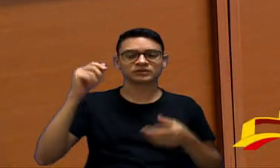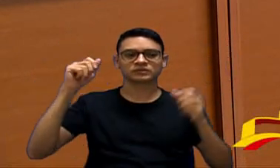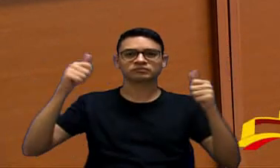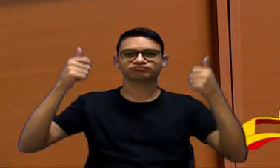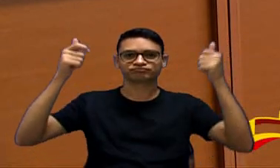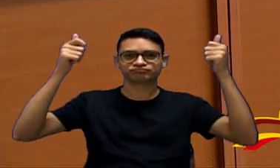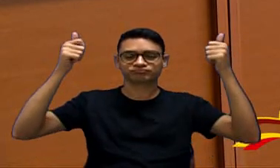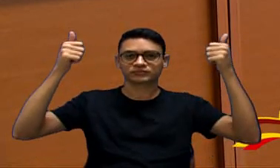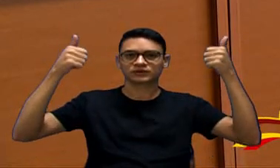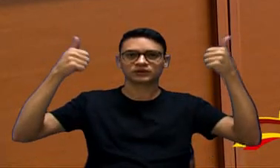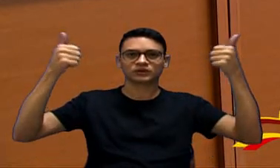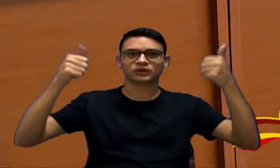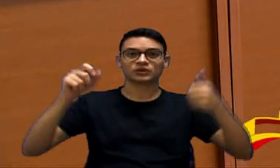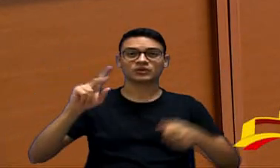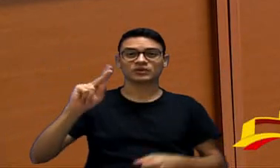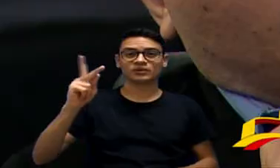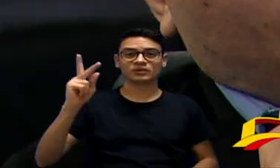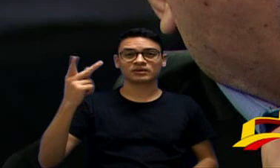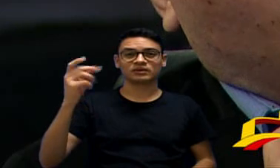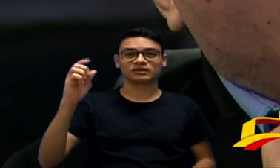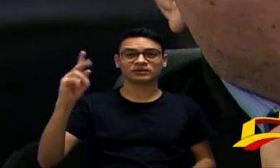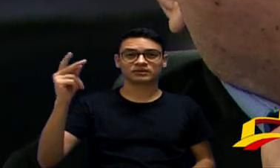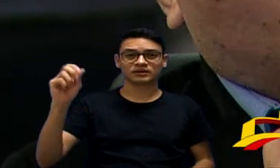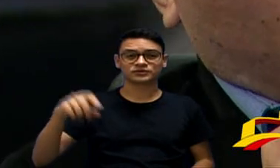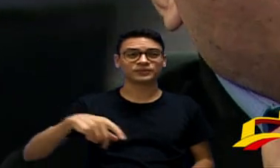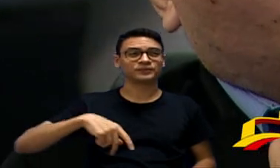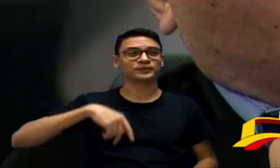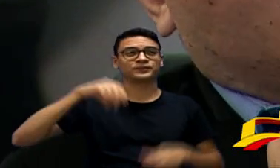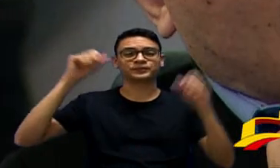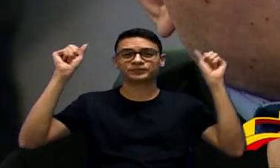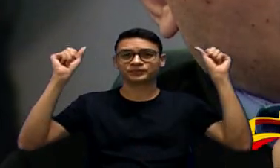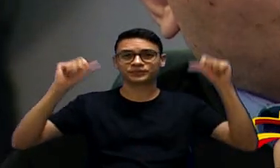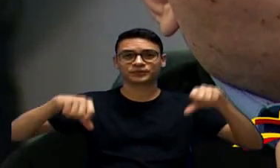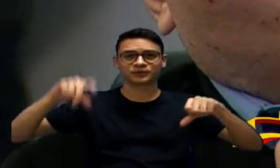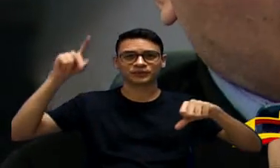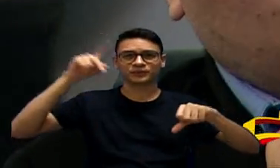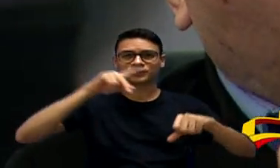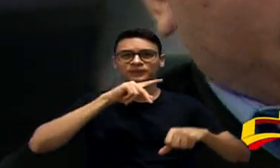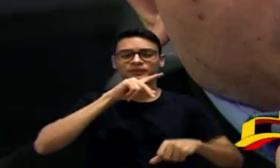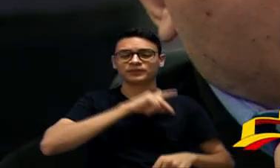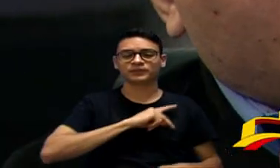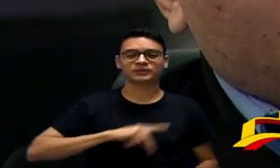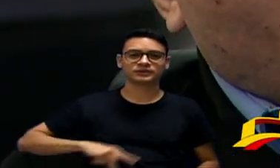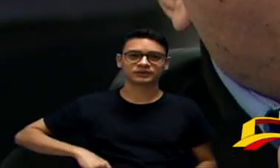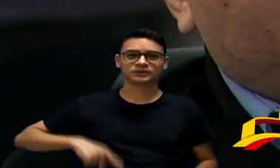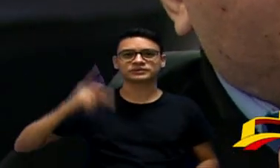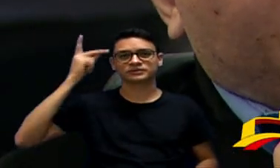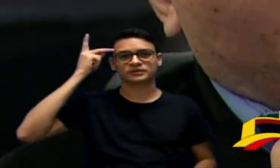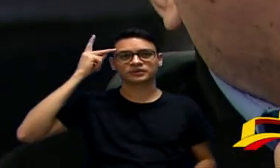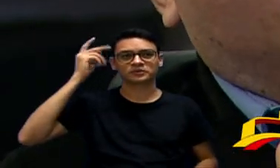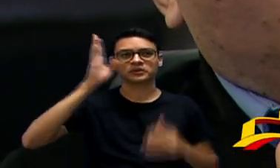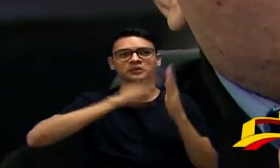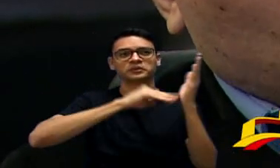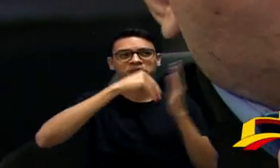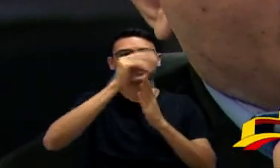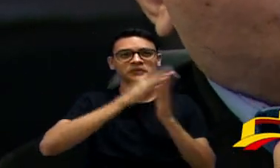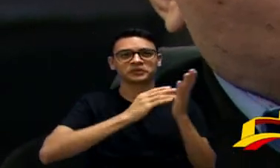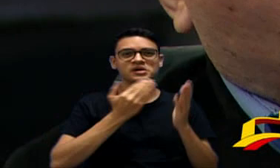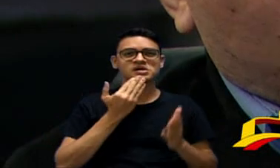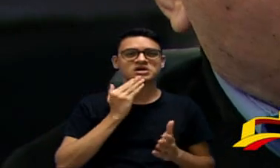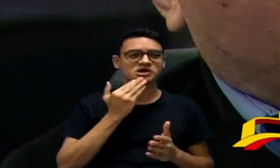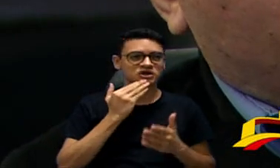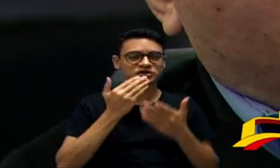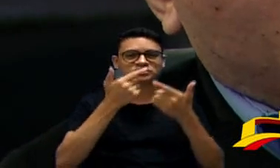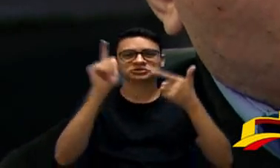Haddad, ele governador, foi o pior presidente de São Paulo, pintou a cidade toda torta, levou um